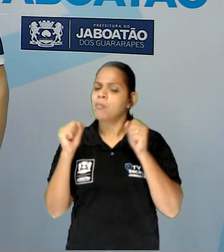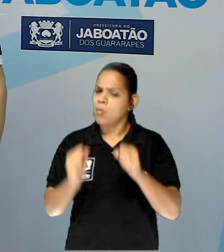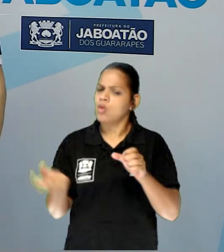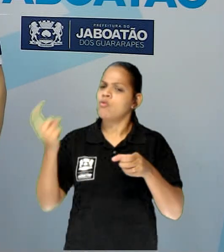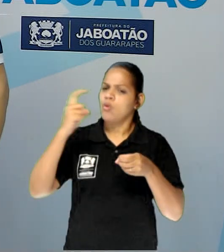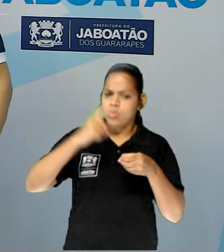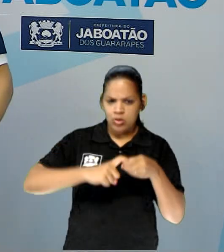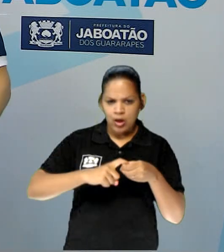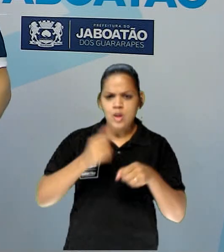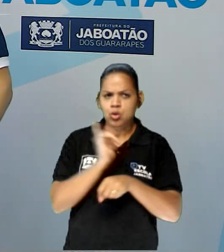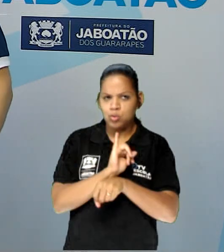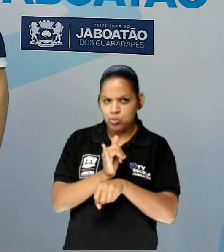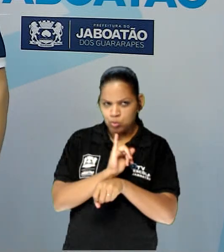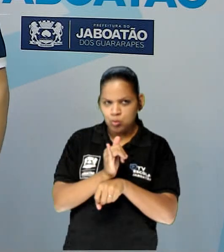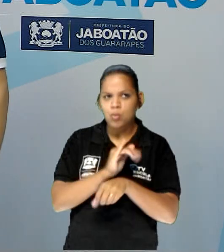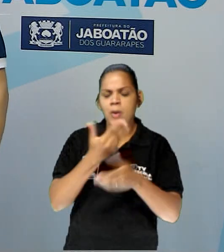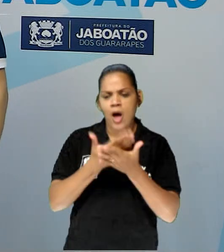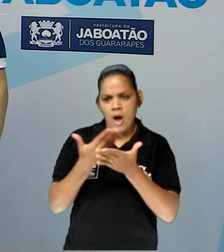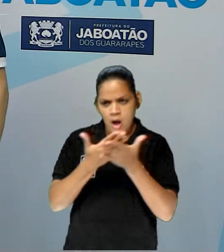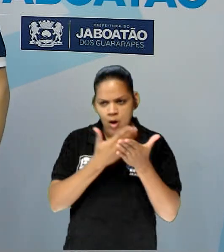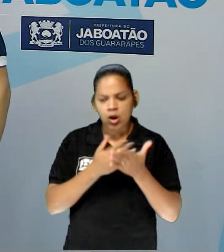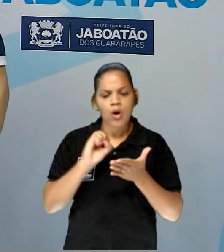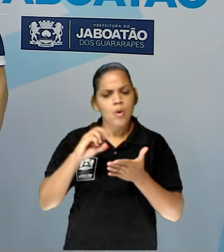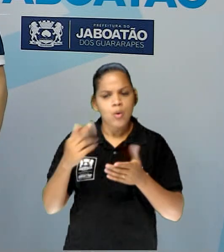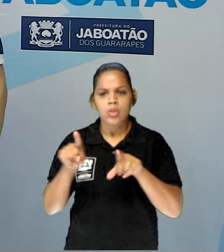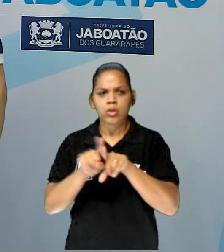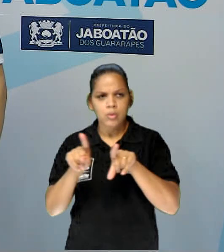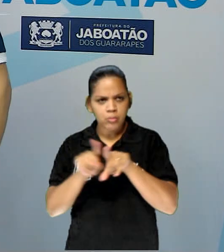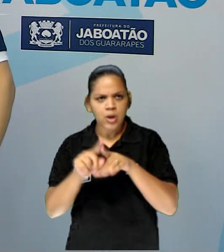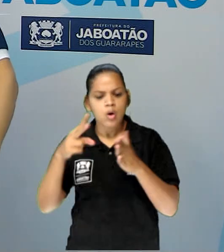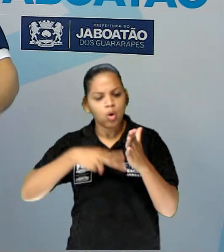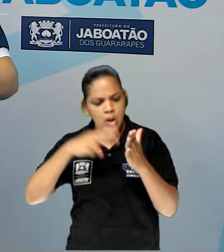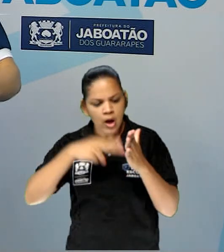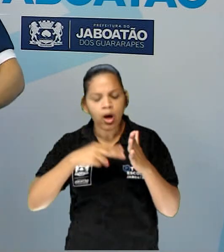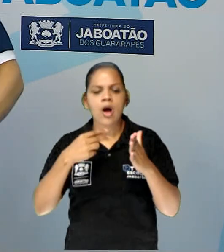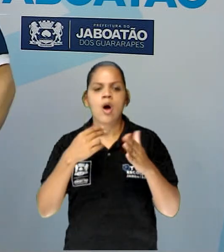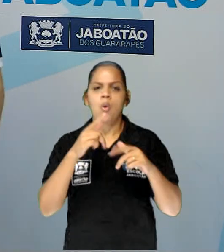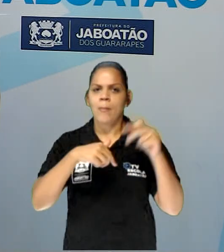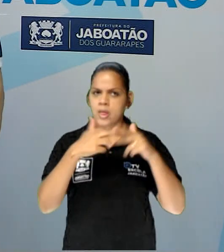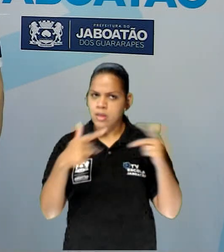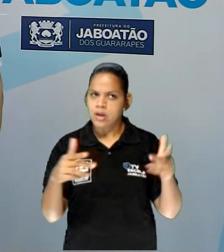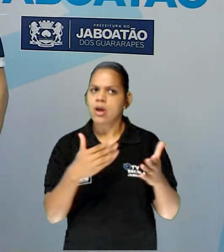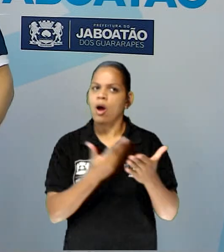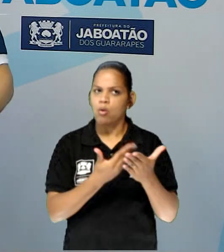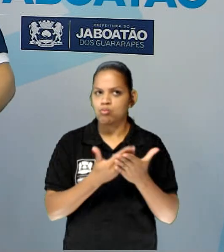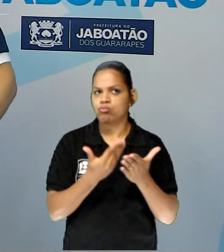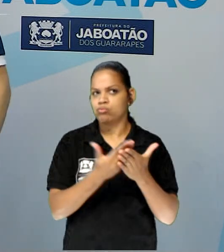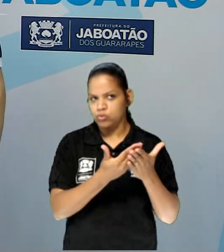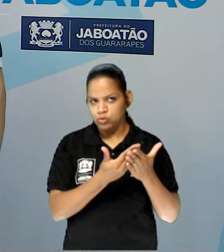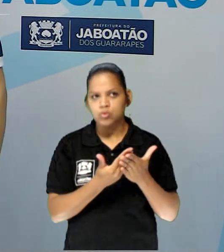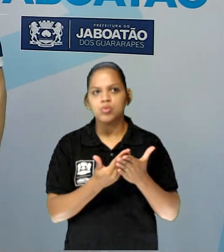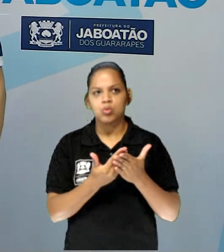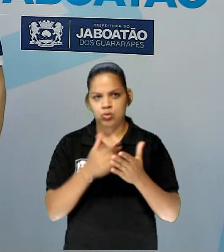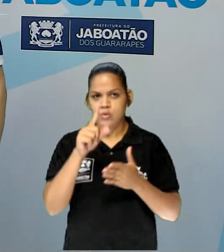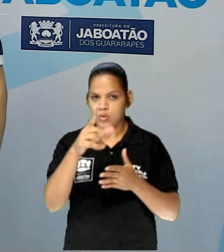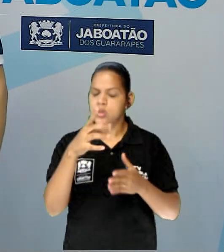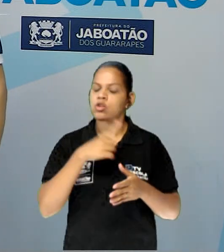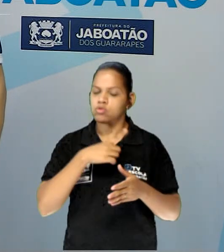no YouTube, ou você pode também consultar o próprio material, afinal, o texto impresso, né, está de posse de